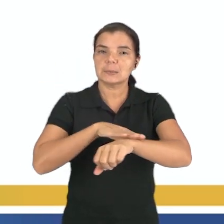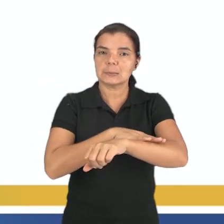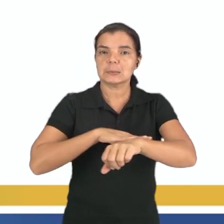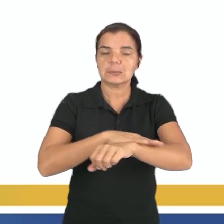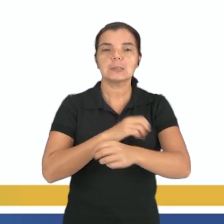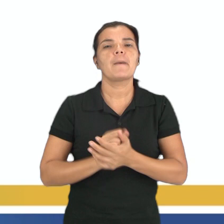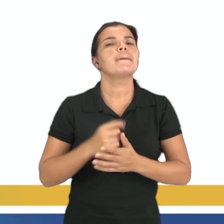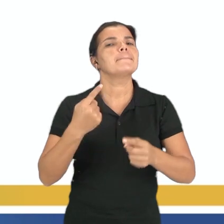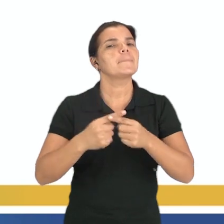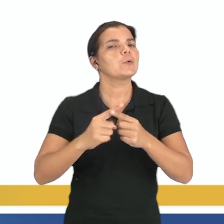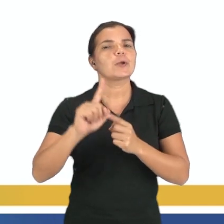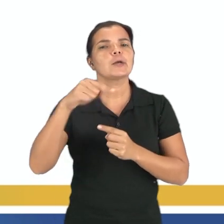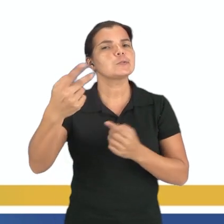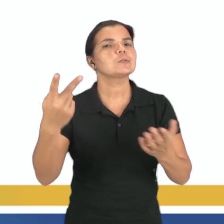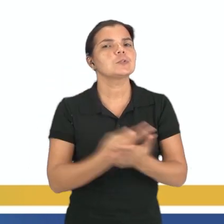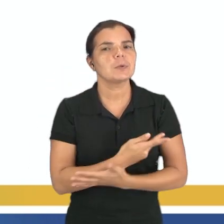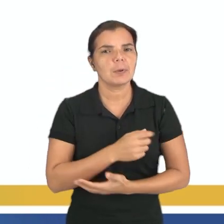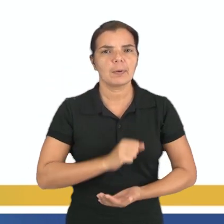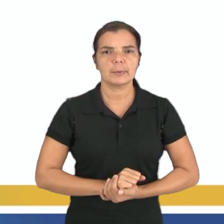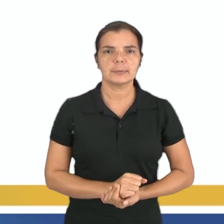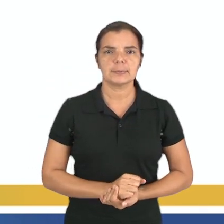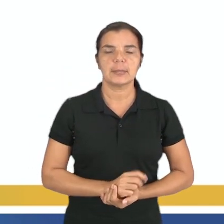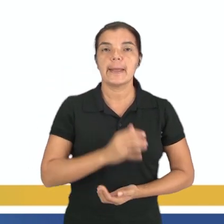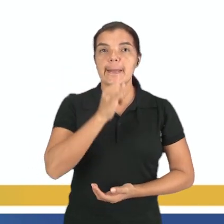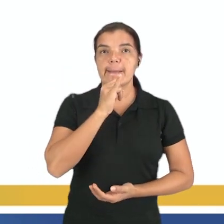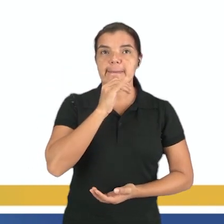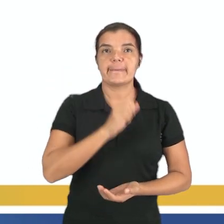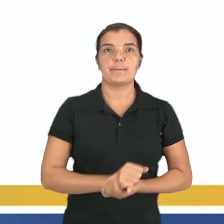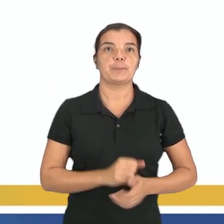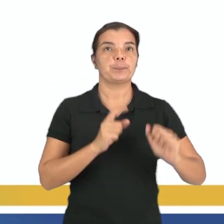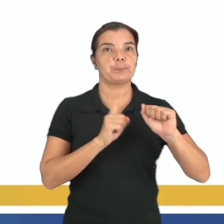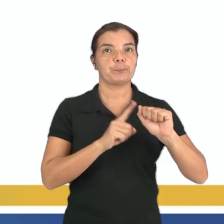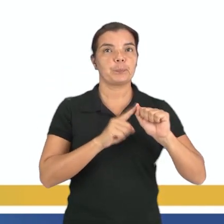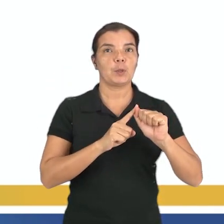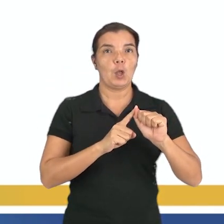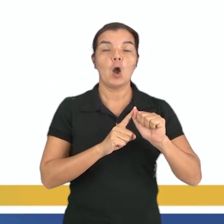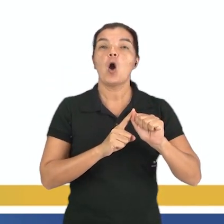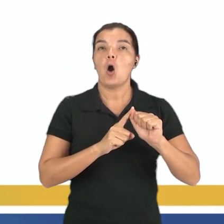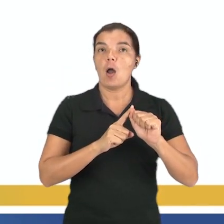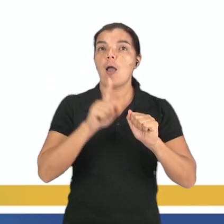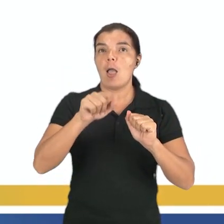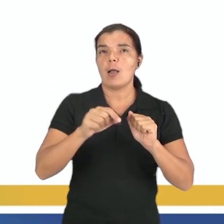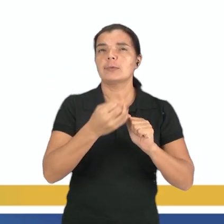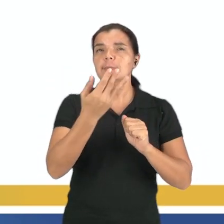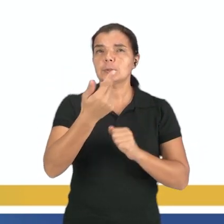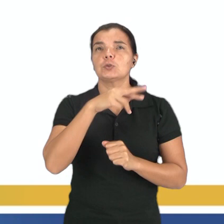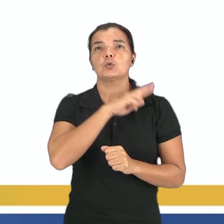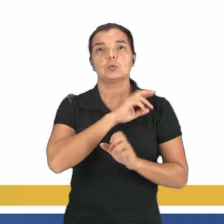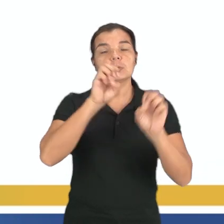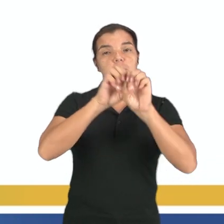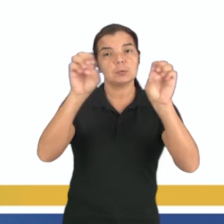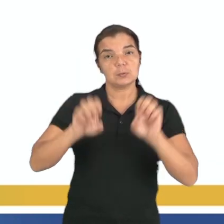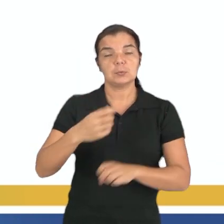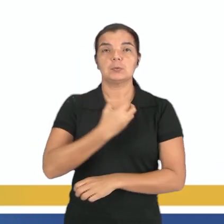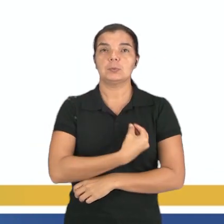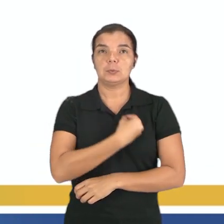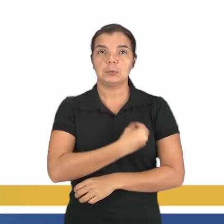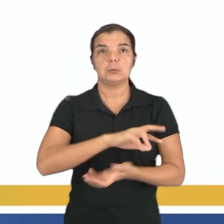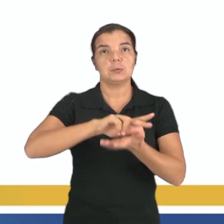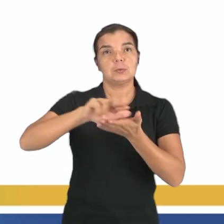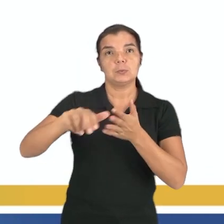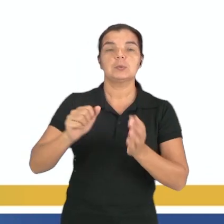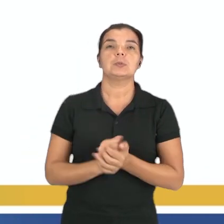Vamos ver por que as outras estão erradas. Na letra A falava o seguinte: órgãos são as unidades funcionais e estruturais dos seres